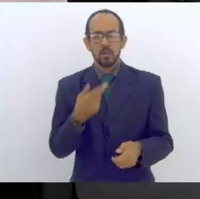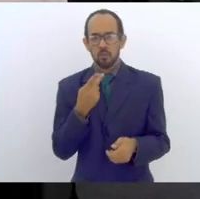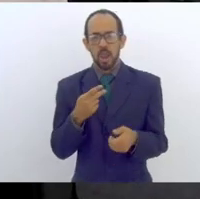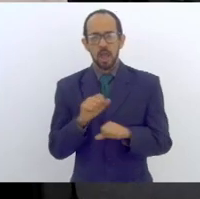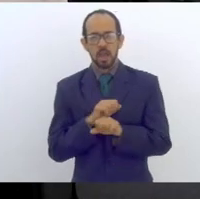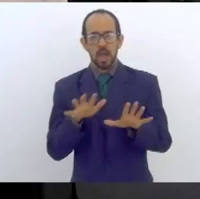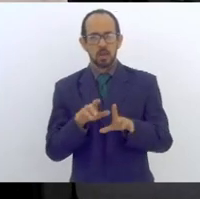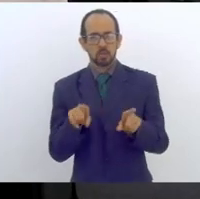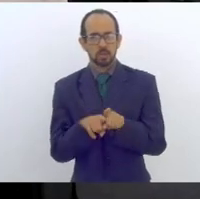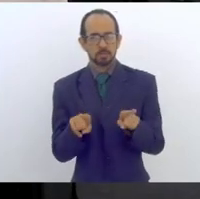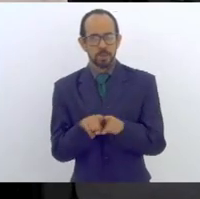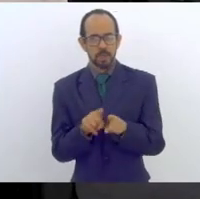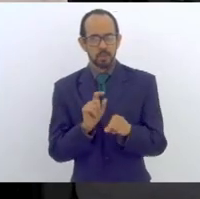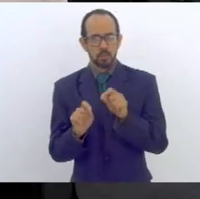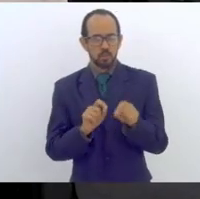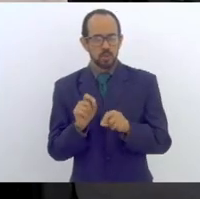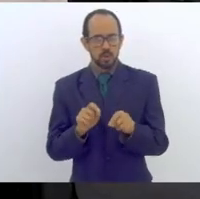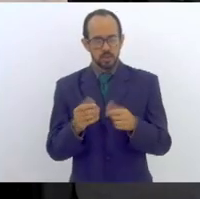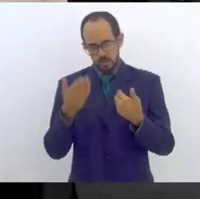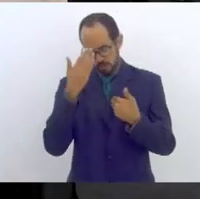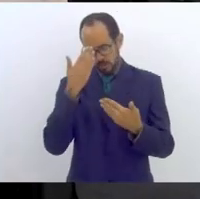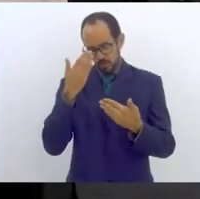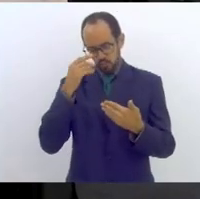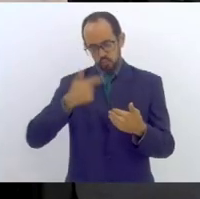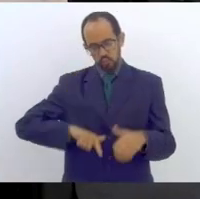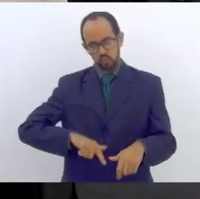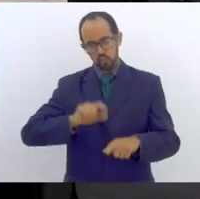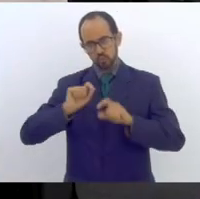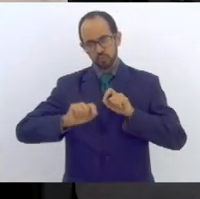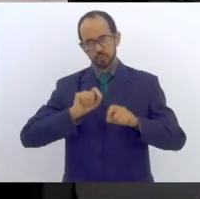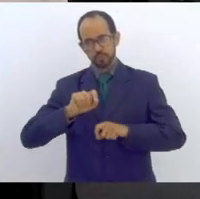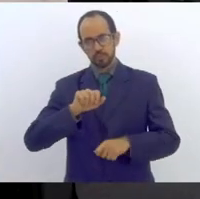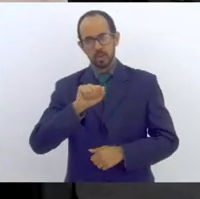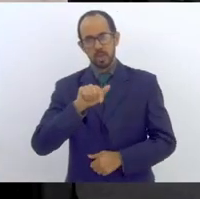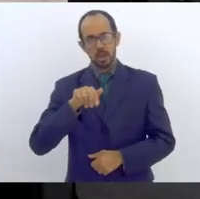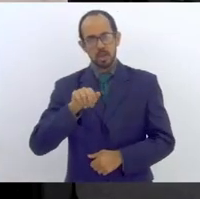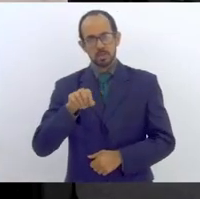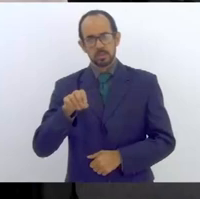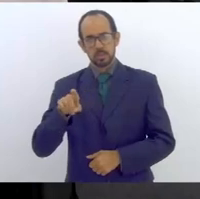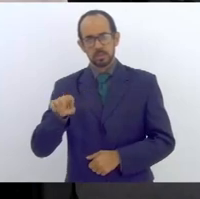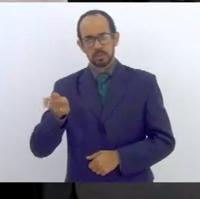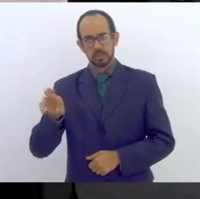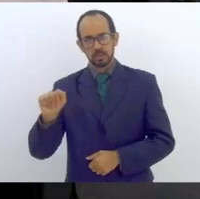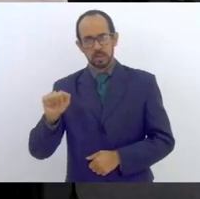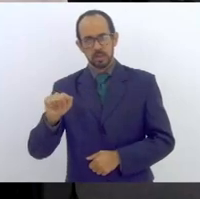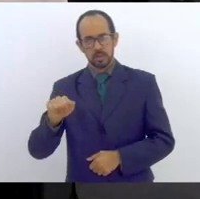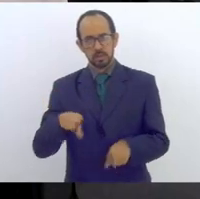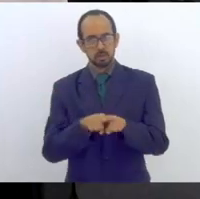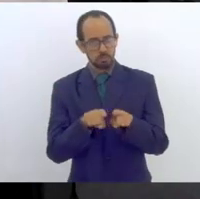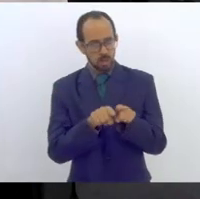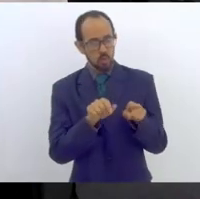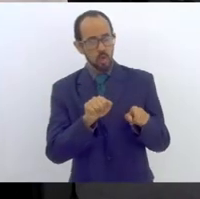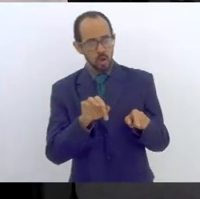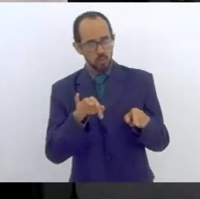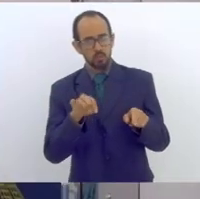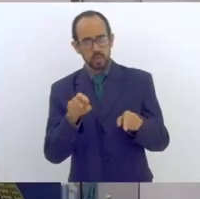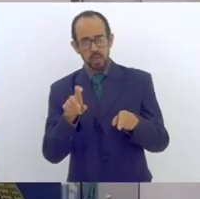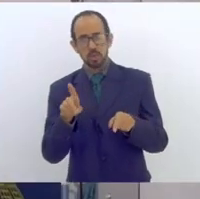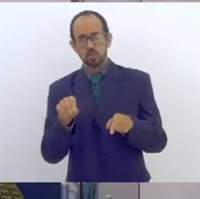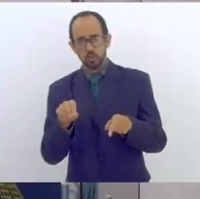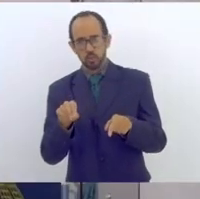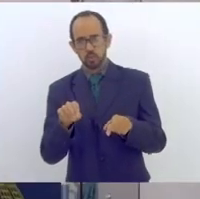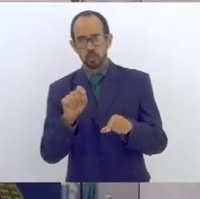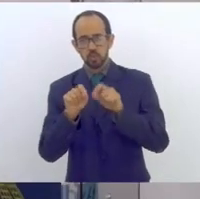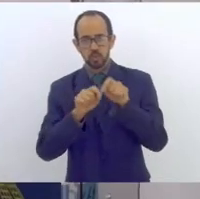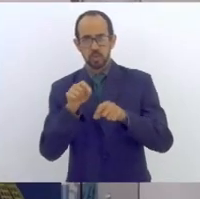nossa categoria gente agradecendo de antemão novamente a Alessandra e Alfredo Maio é que somos nós que fazemos a